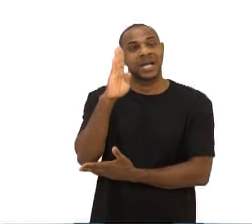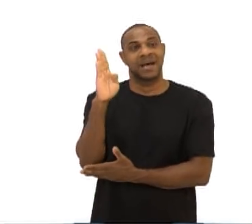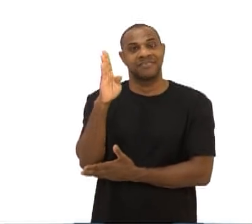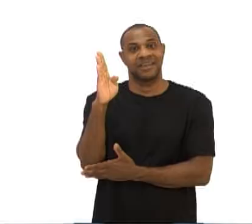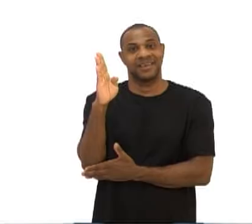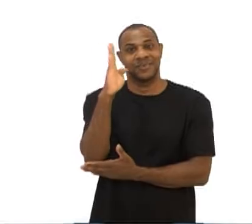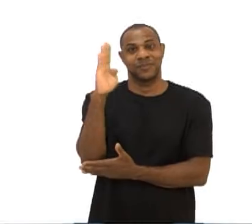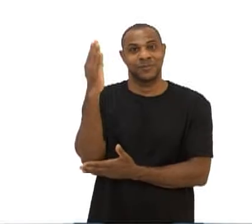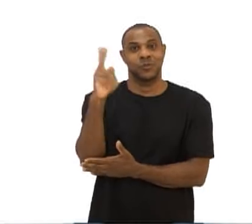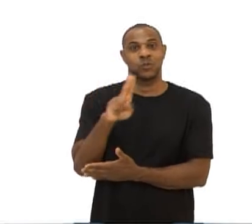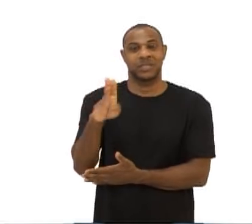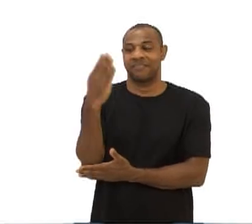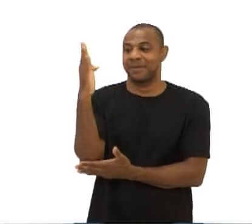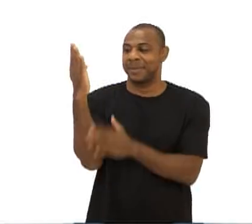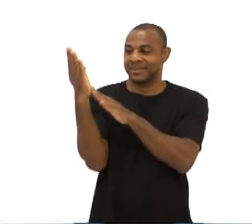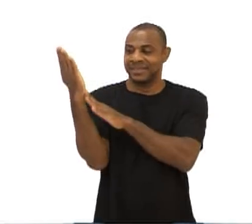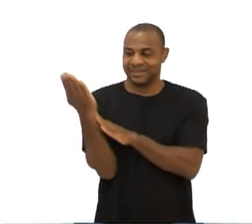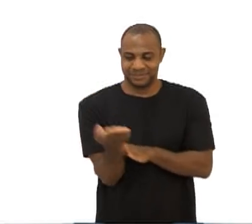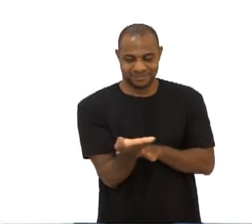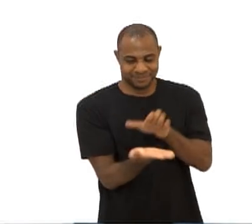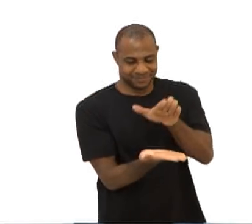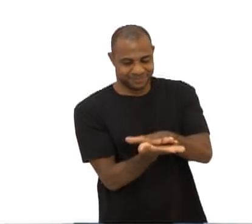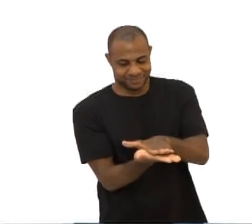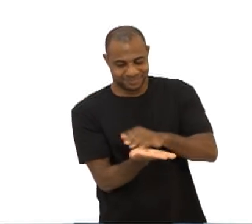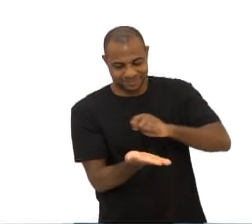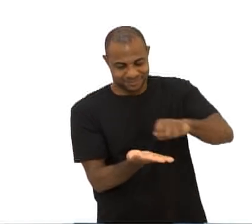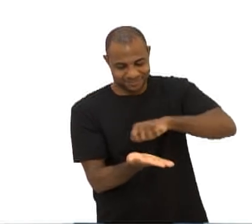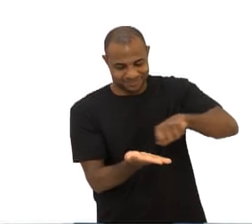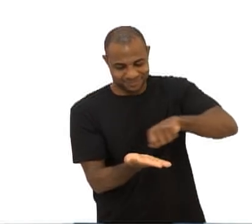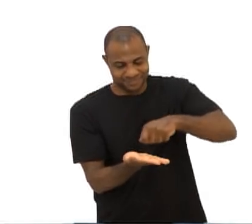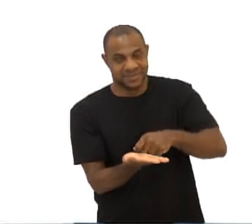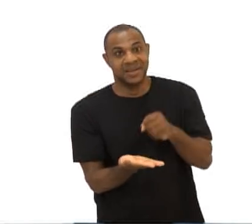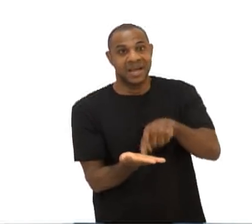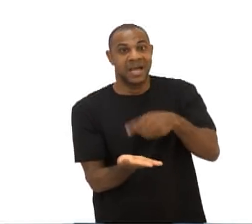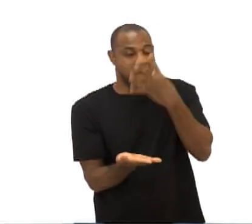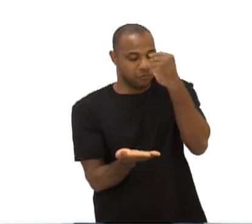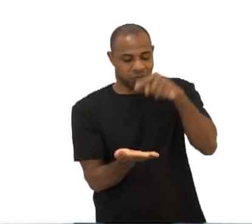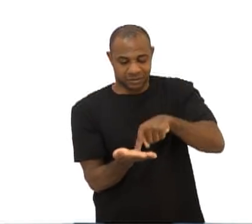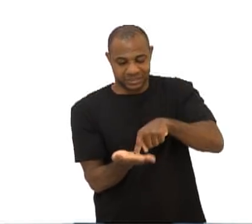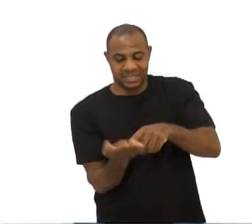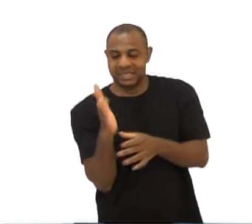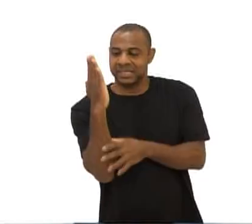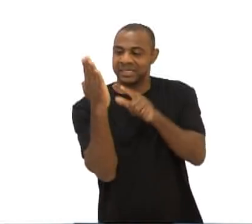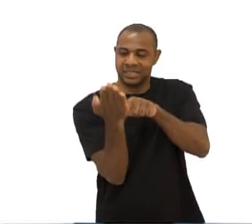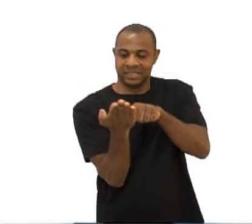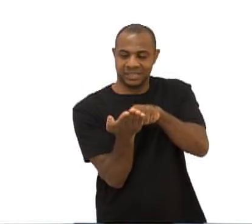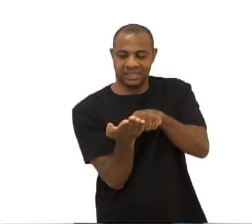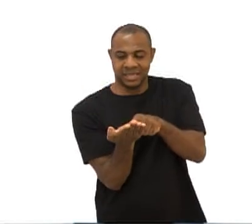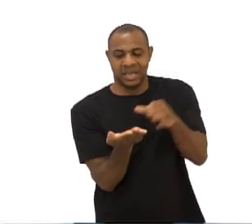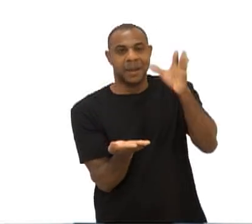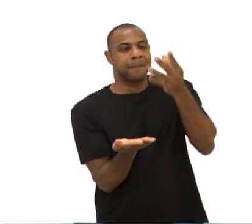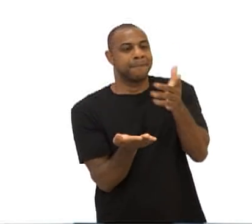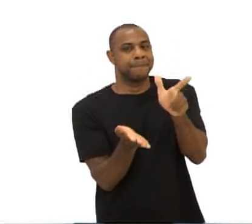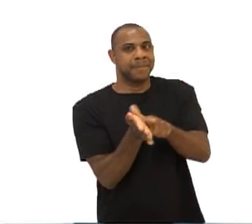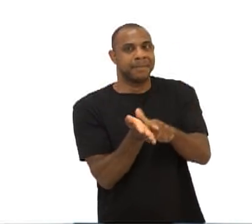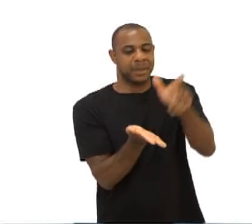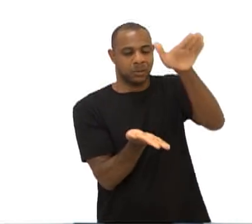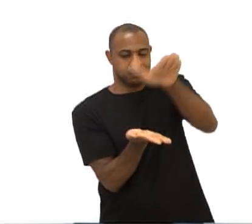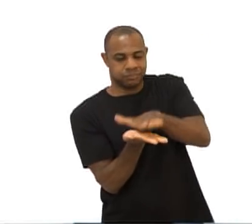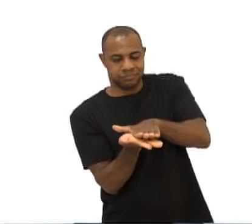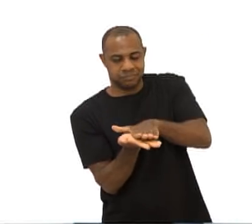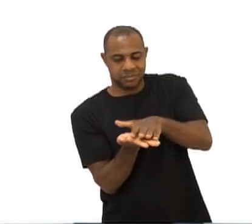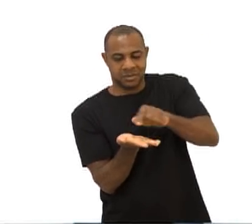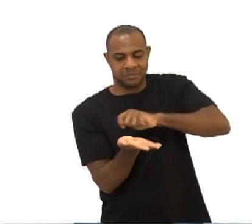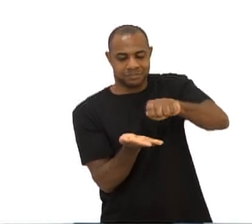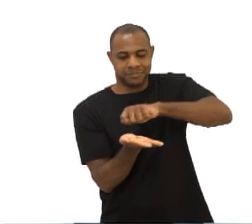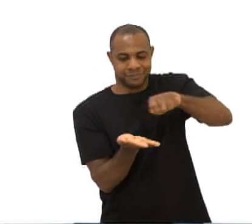matriz e possibilita a reprodução da imagem gravada sobre o papel ou outro suporte adequado. É um processo